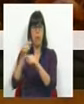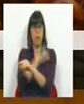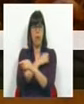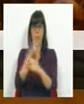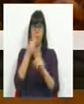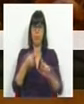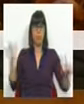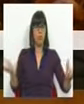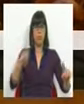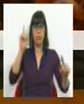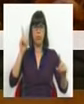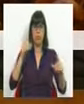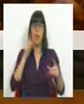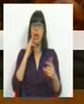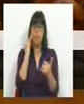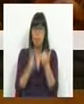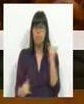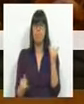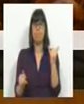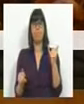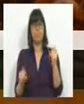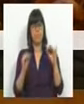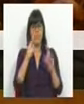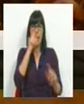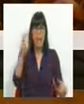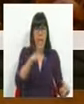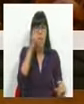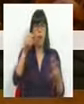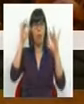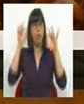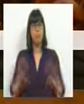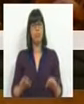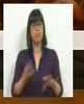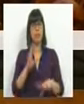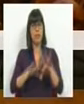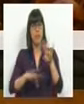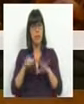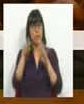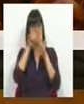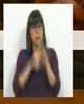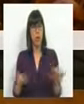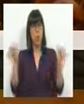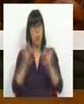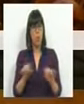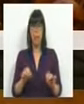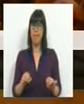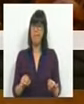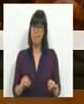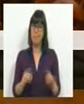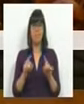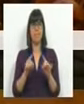imprudente, é arriscado, é errado. Fazê-lo sem critério e sem viabilidade